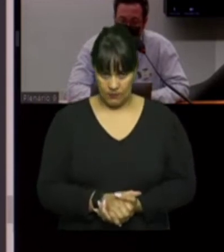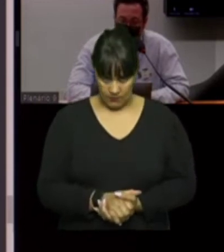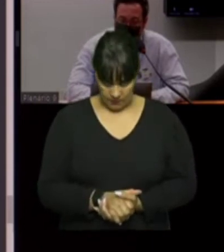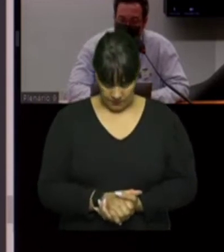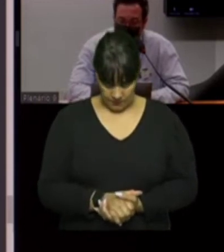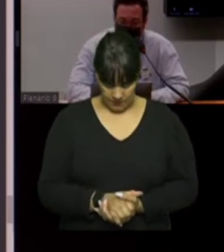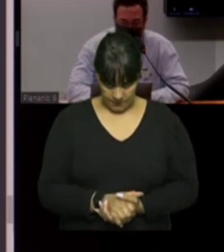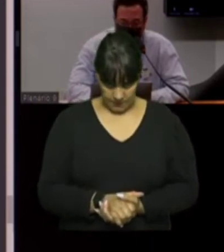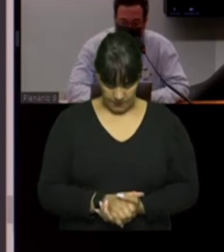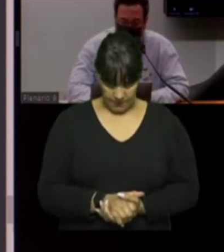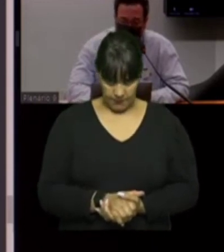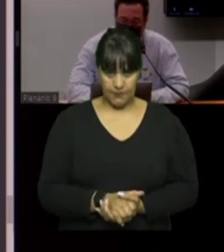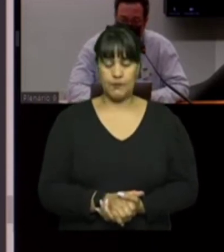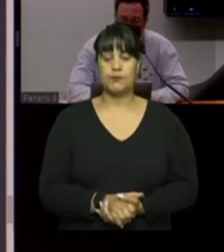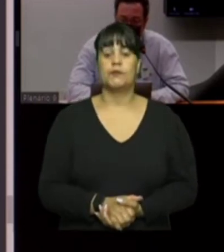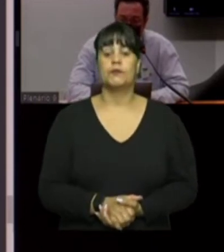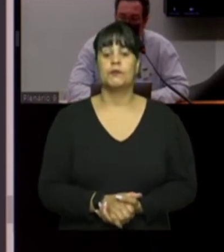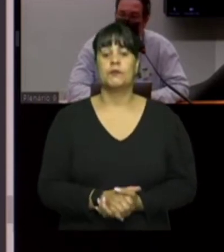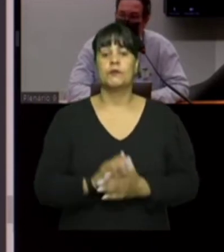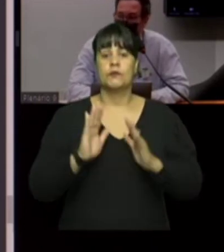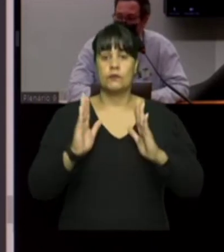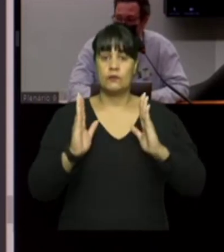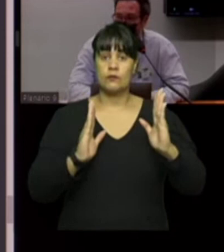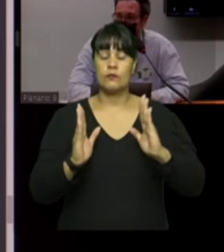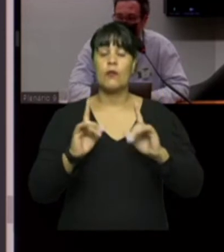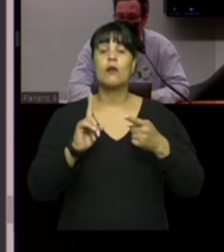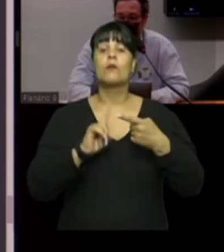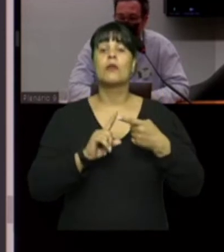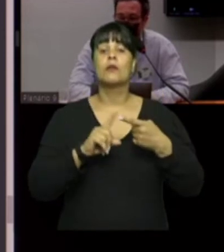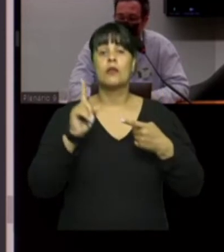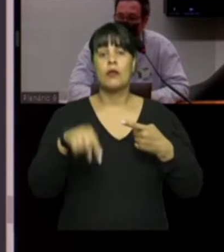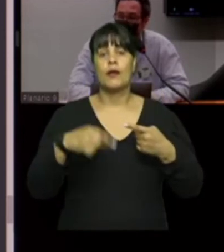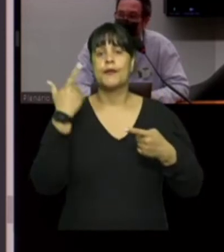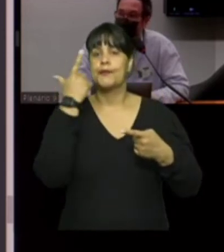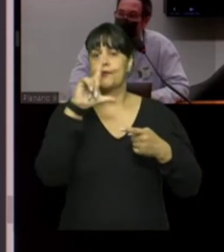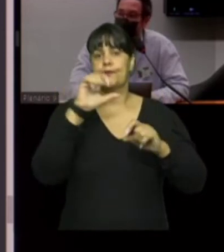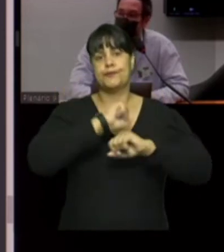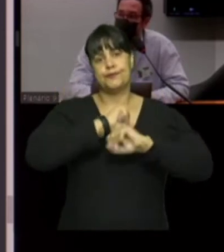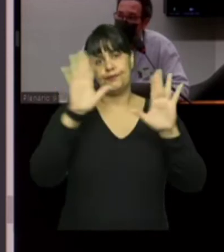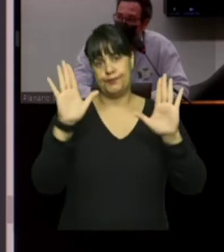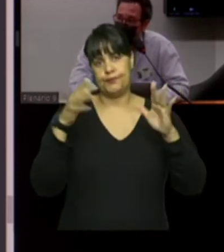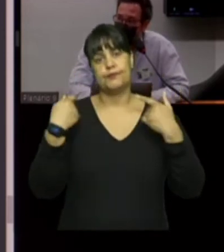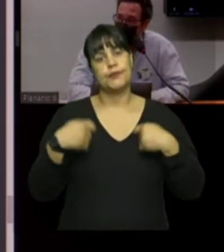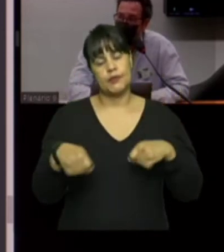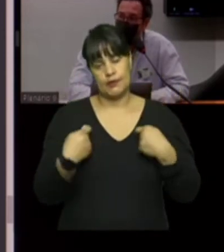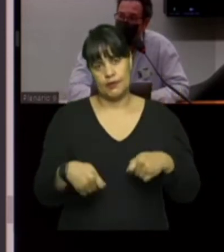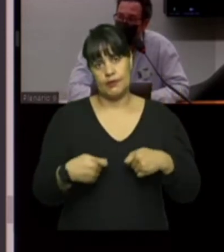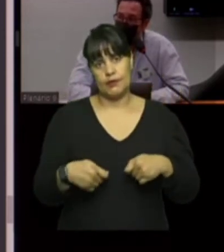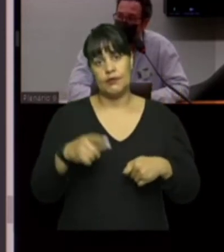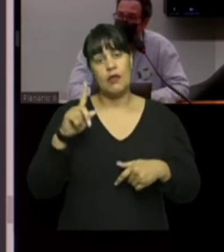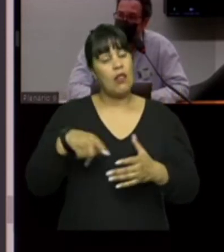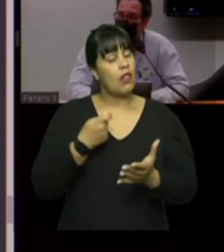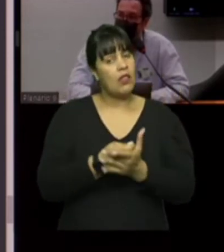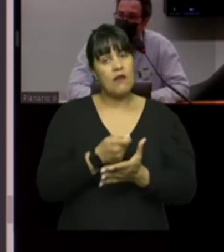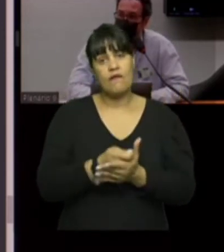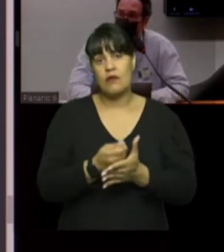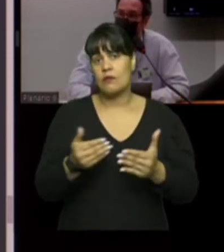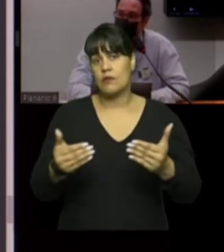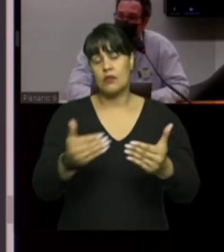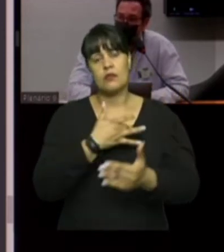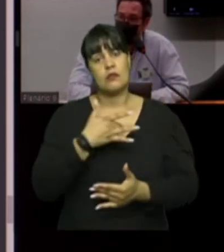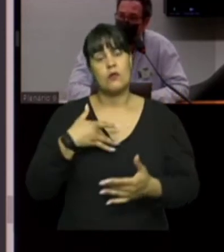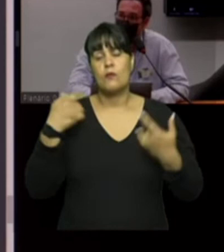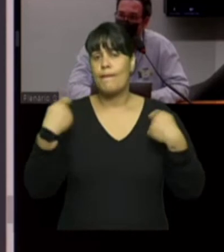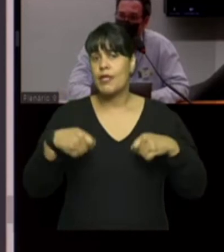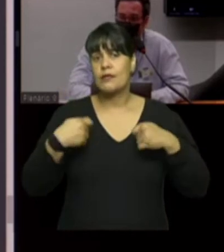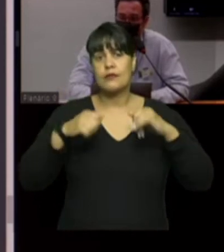como primeira etapa, digamos assim, a retomada da transparência pública. É prerrogativa e é dever do Ministério da Saúde divulgar